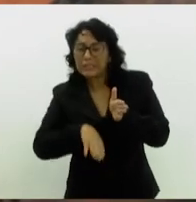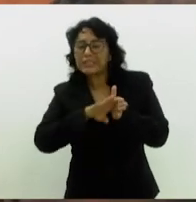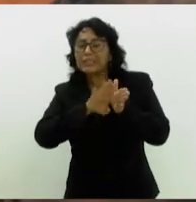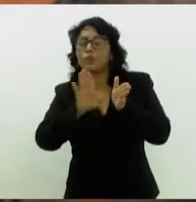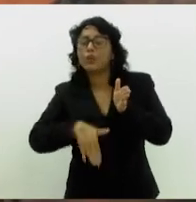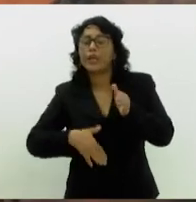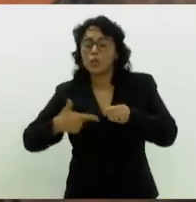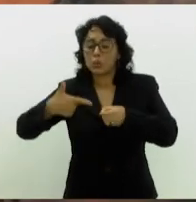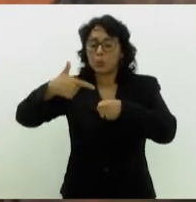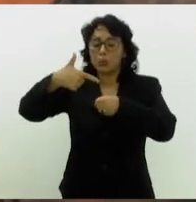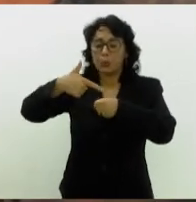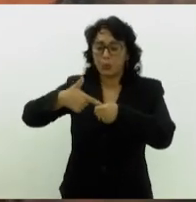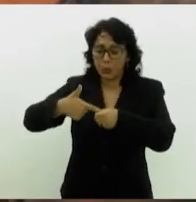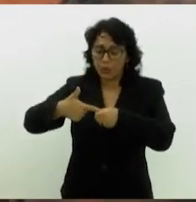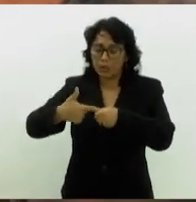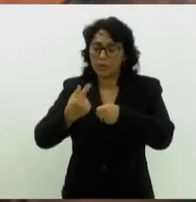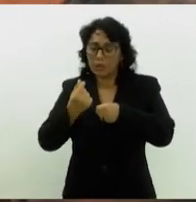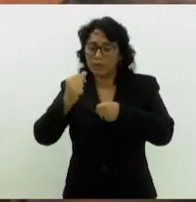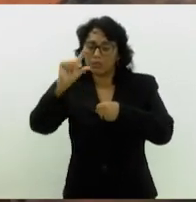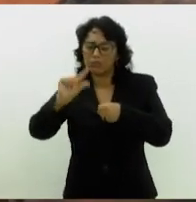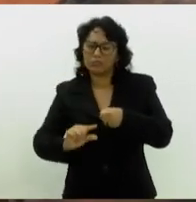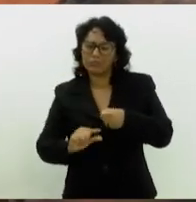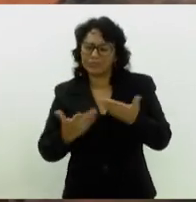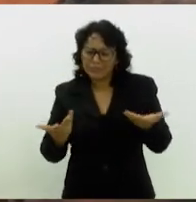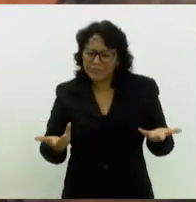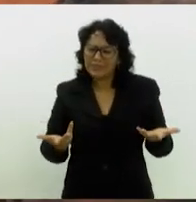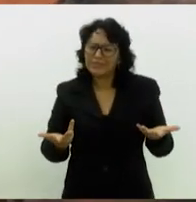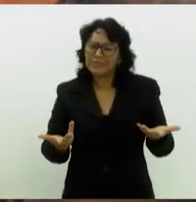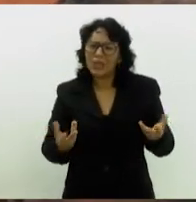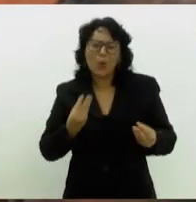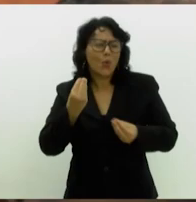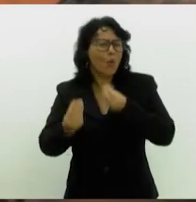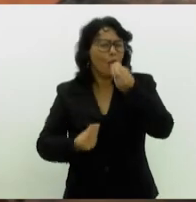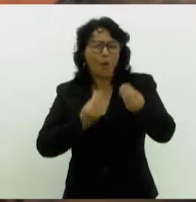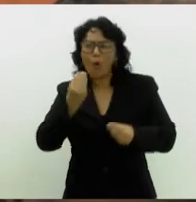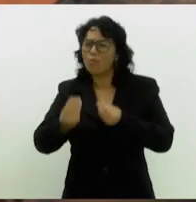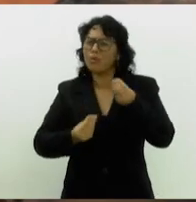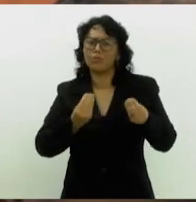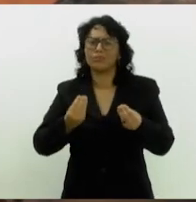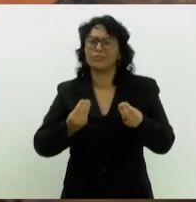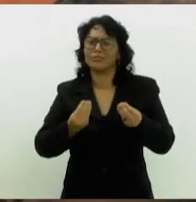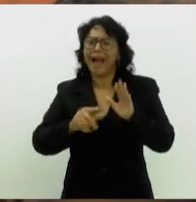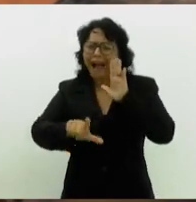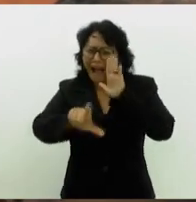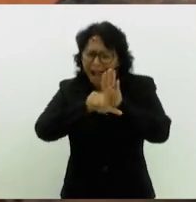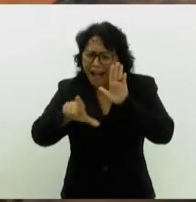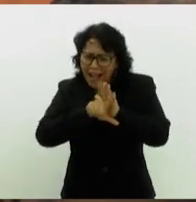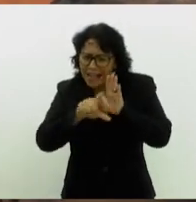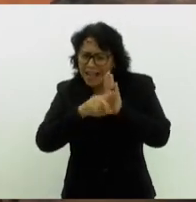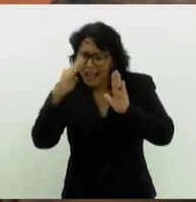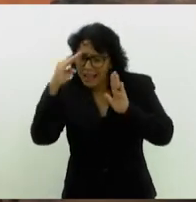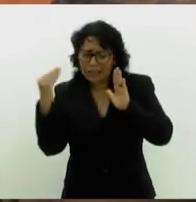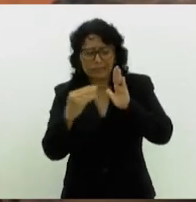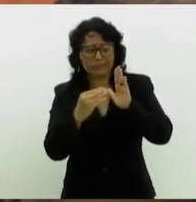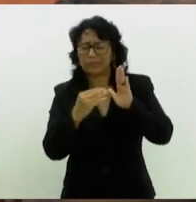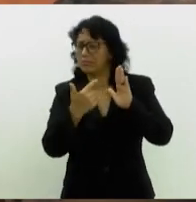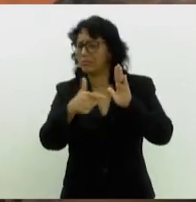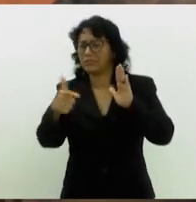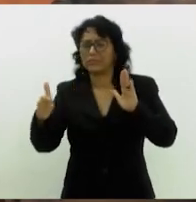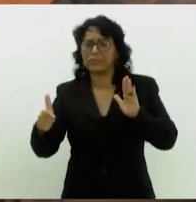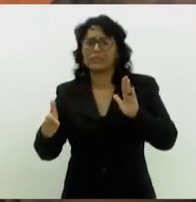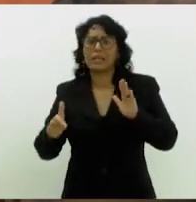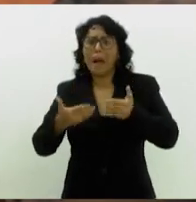que foi aprovado na lei 9346 que eram as perdas acumuladas de mais de